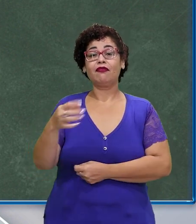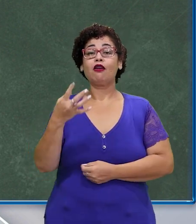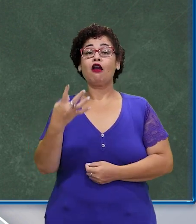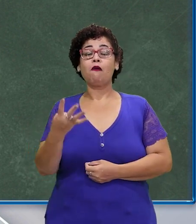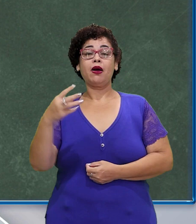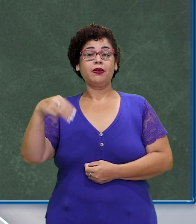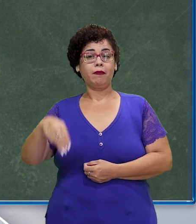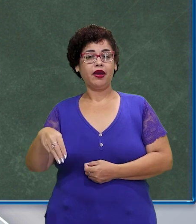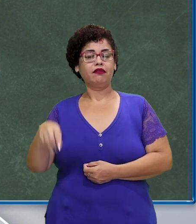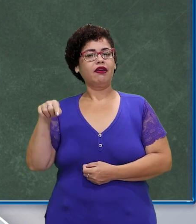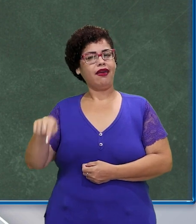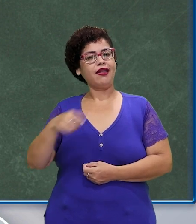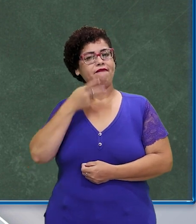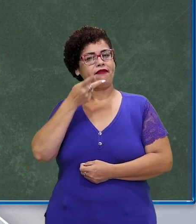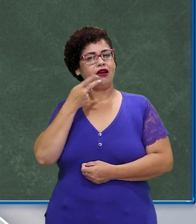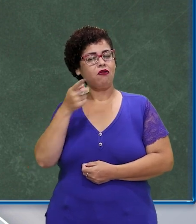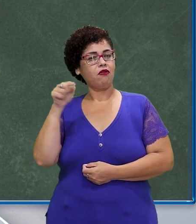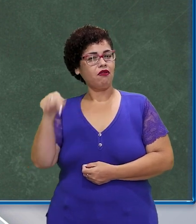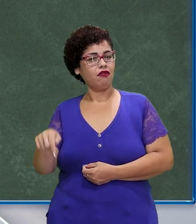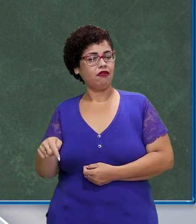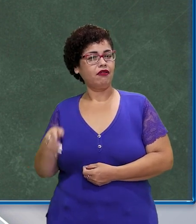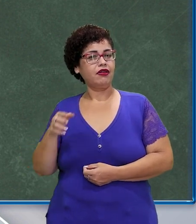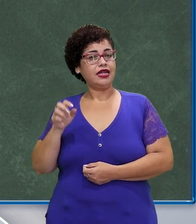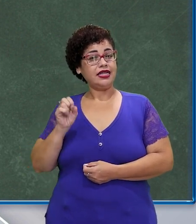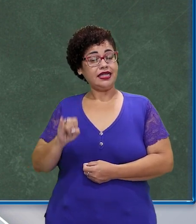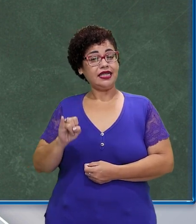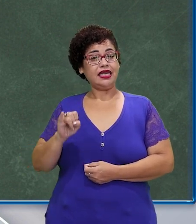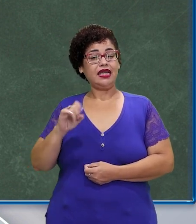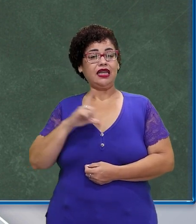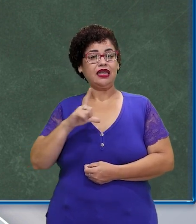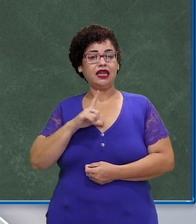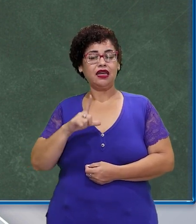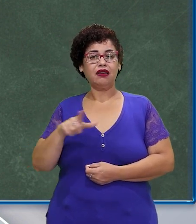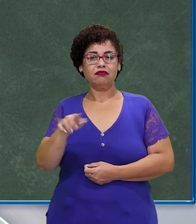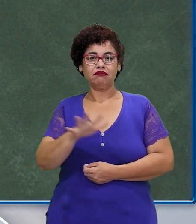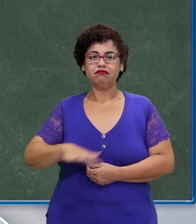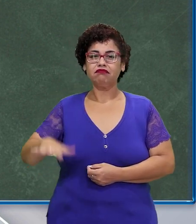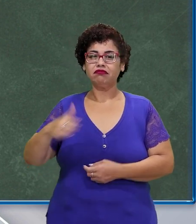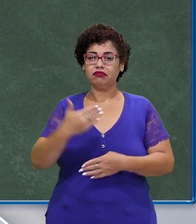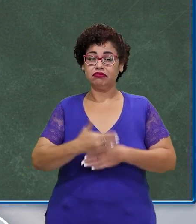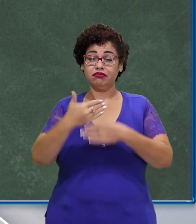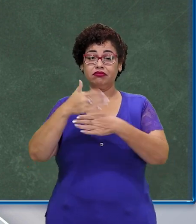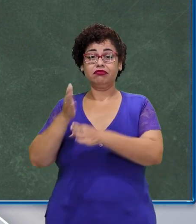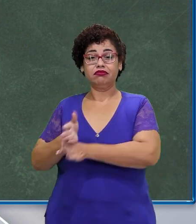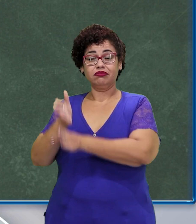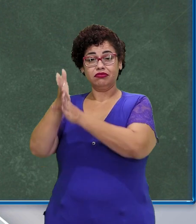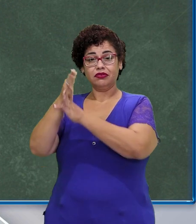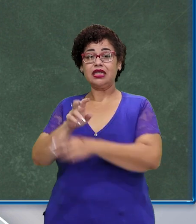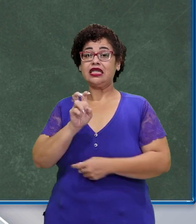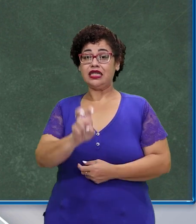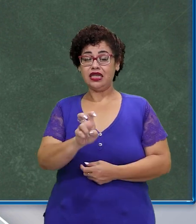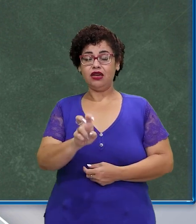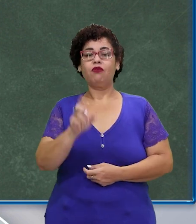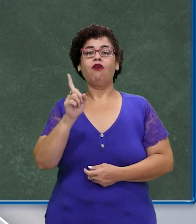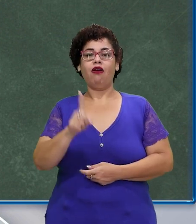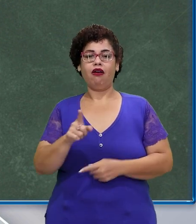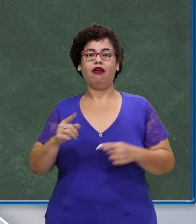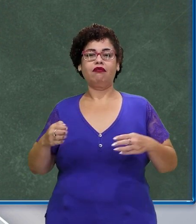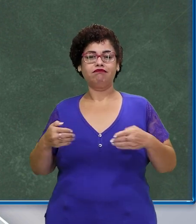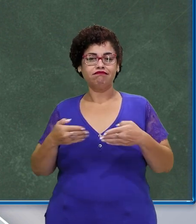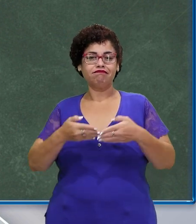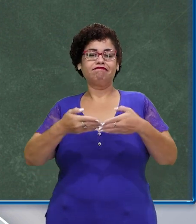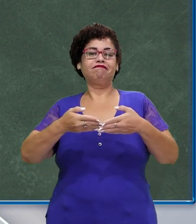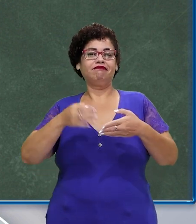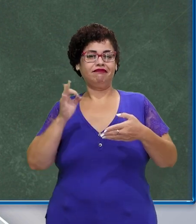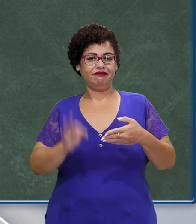Ele falou que aqui, se der 5, essas paredes são perpendiculares. Vamos